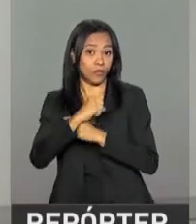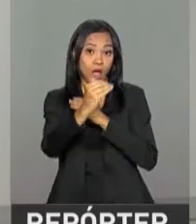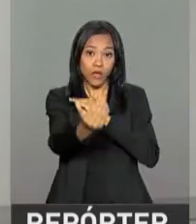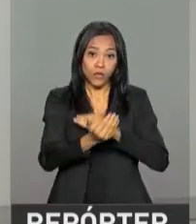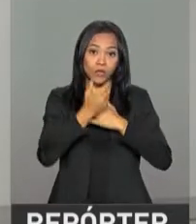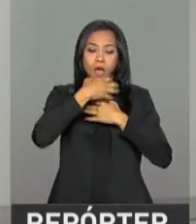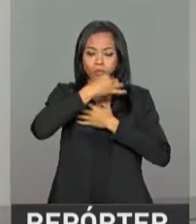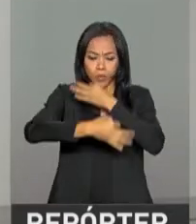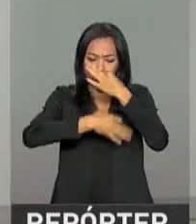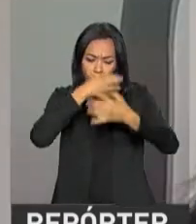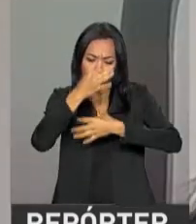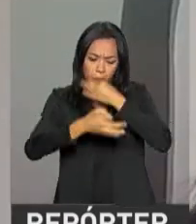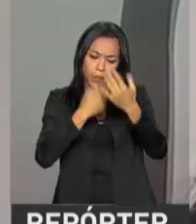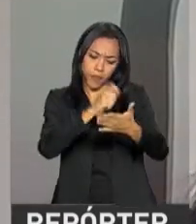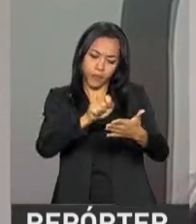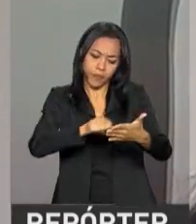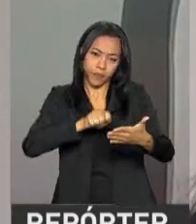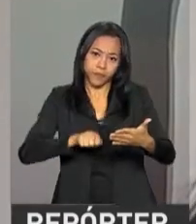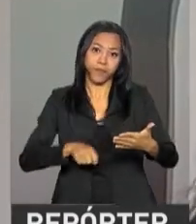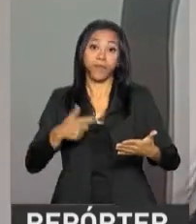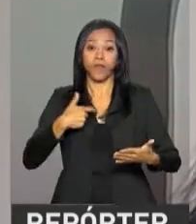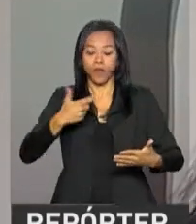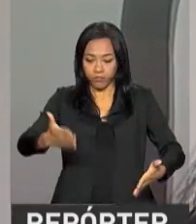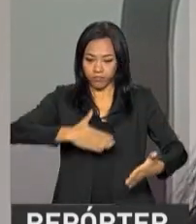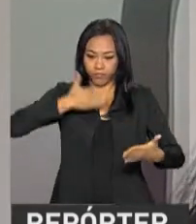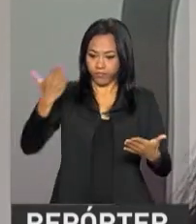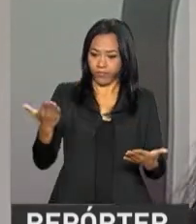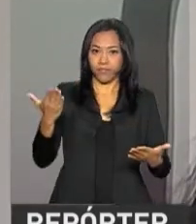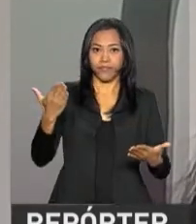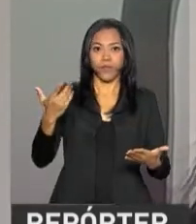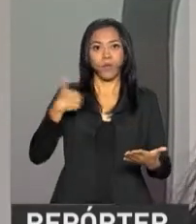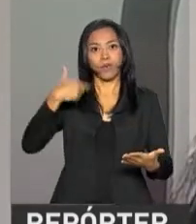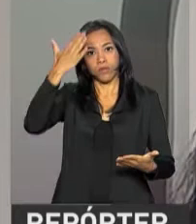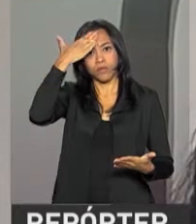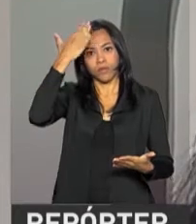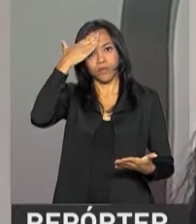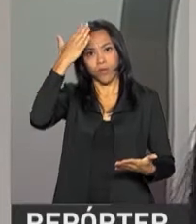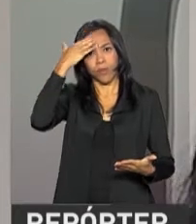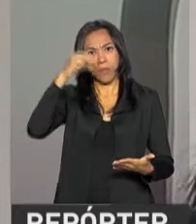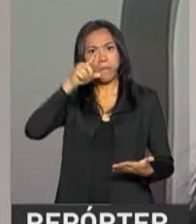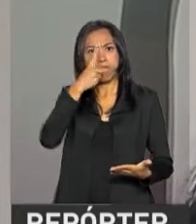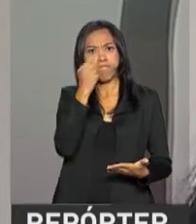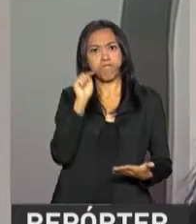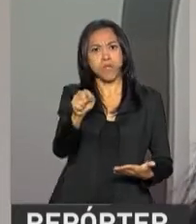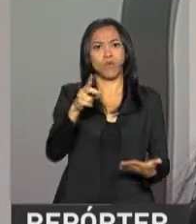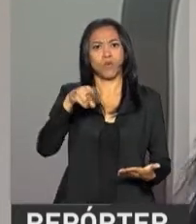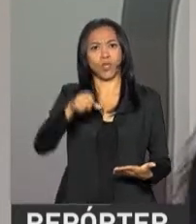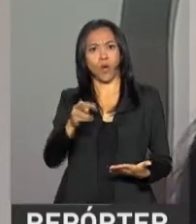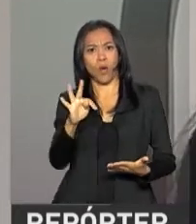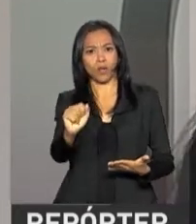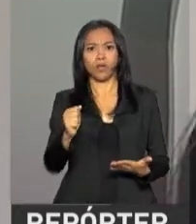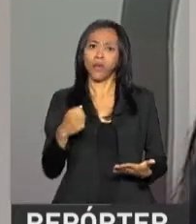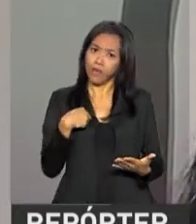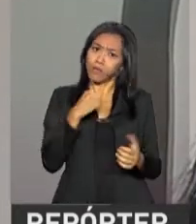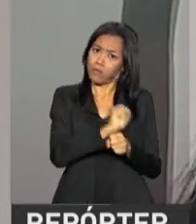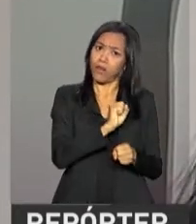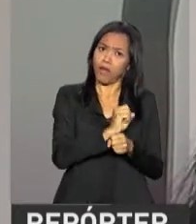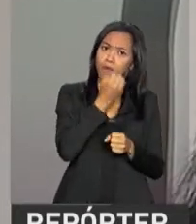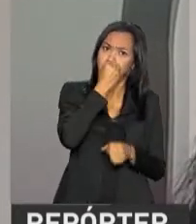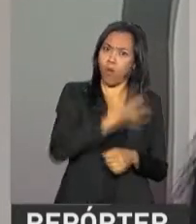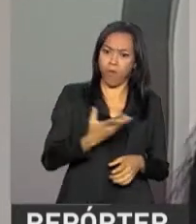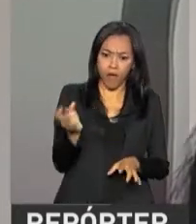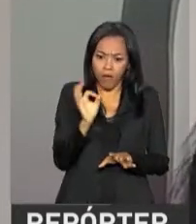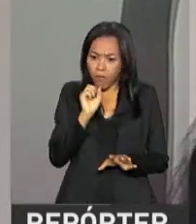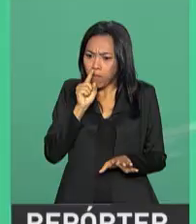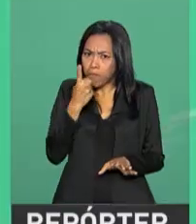da minha argumentação eu fiquei muito surpresa quando eu soube que ele tinha tirado a nota mesmo porque esperava uma nota boa mas não tão